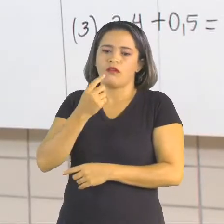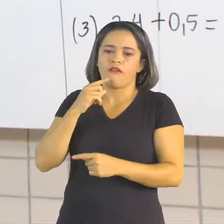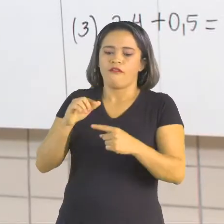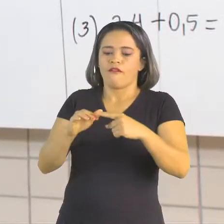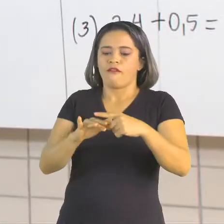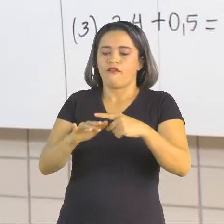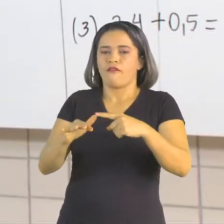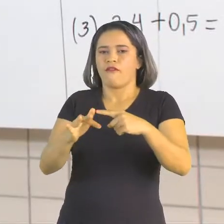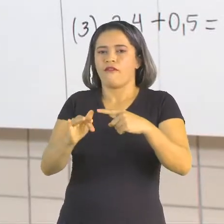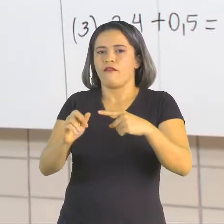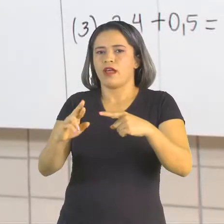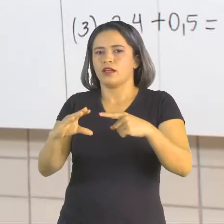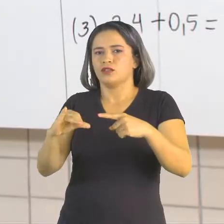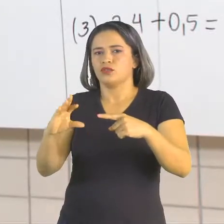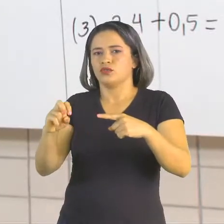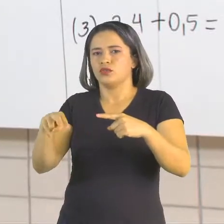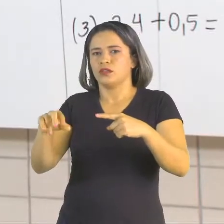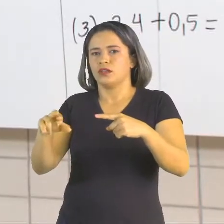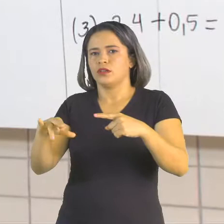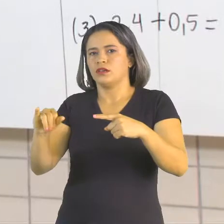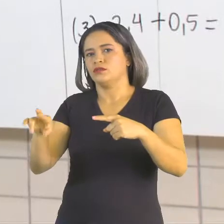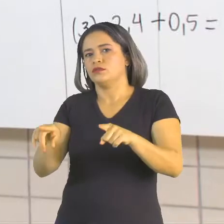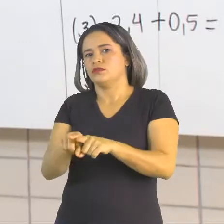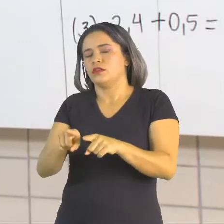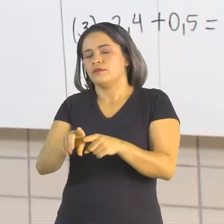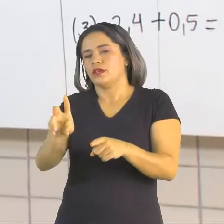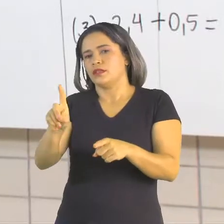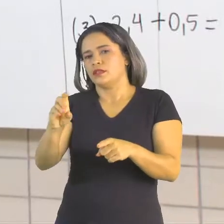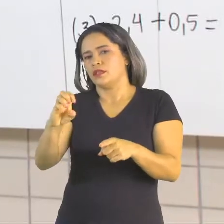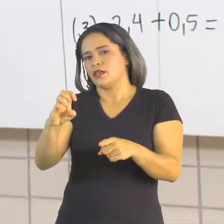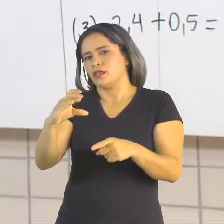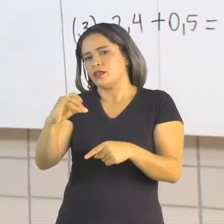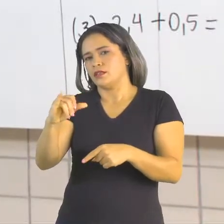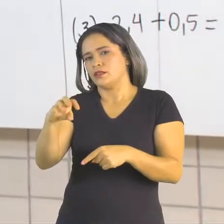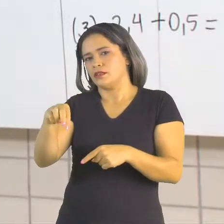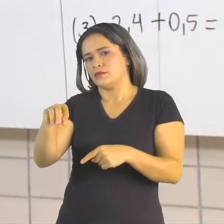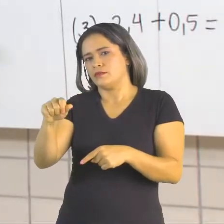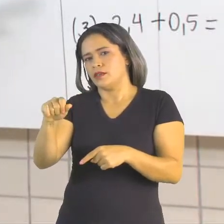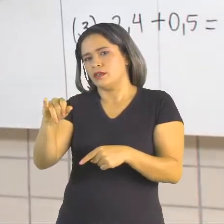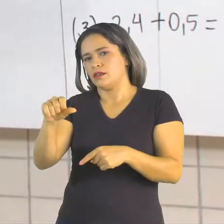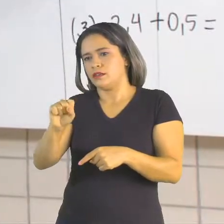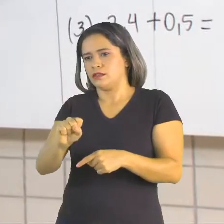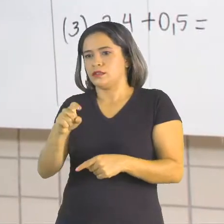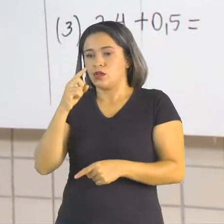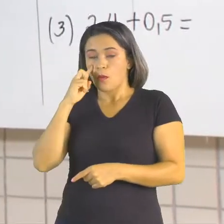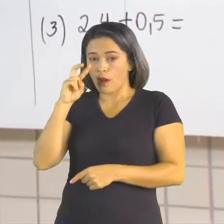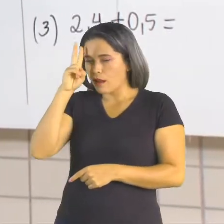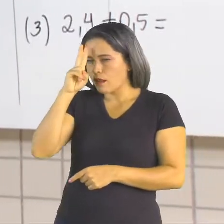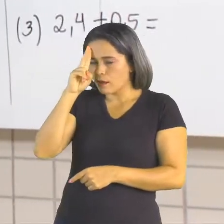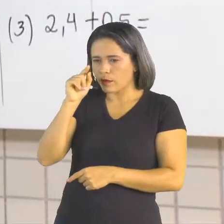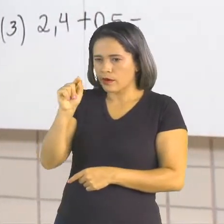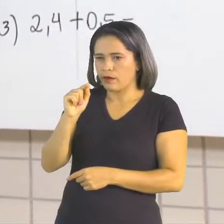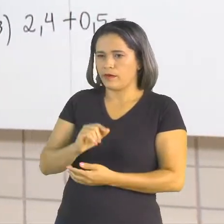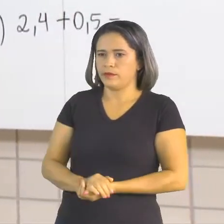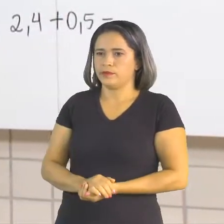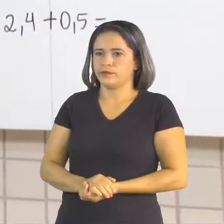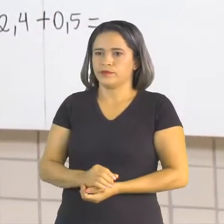e decimais. Só para critério de curiosidade de vocês, aqui para lembrar, o